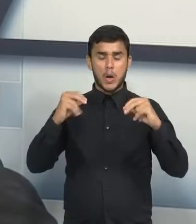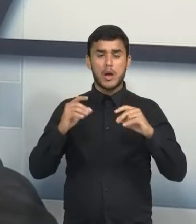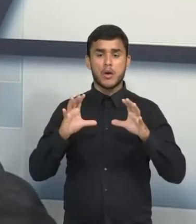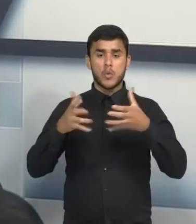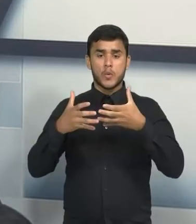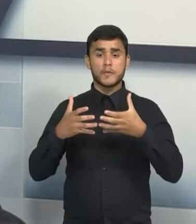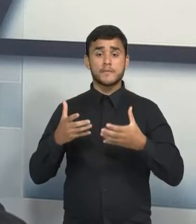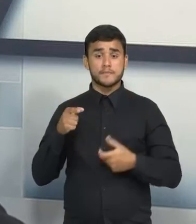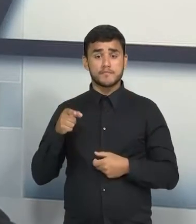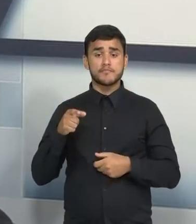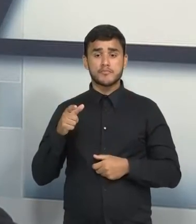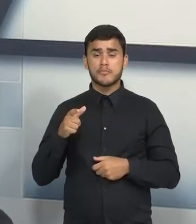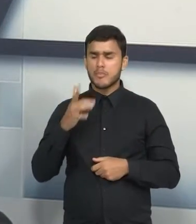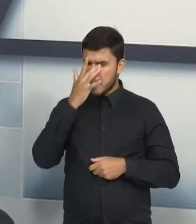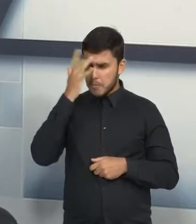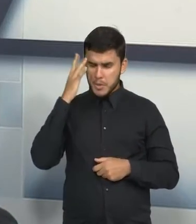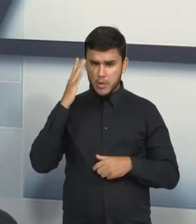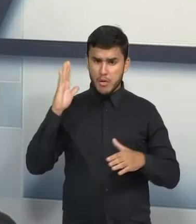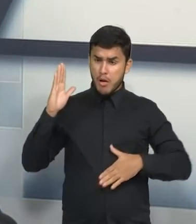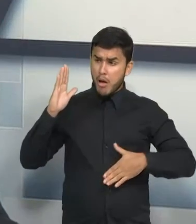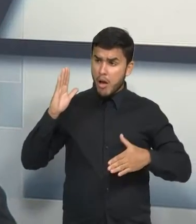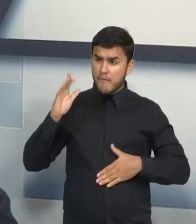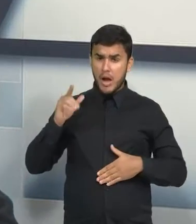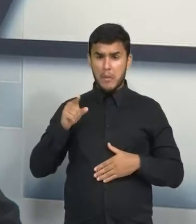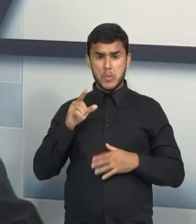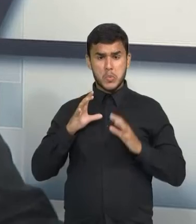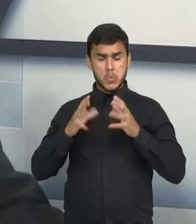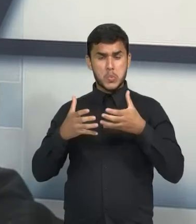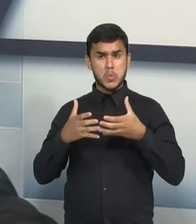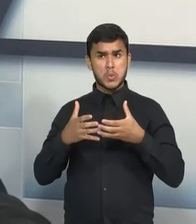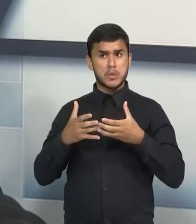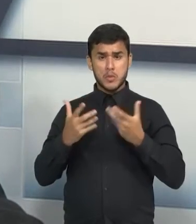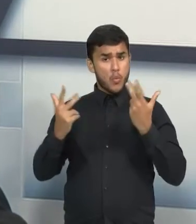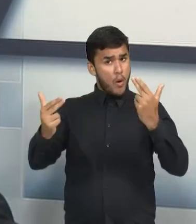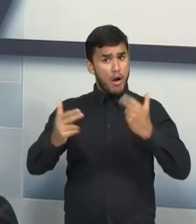retorno, ou seria o terrorismo, né? Você,